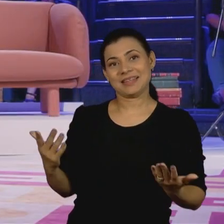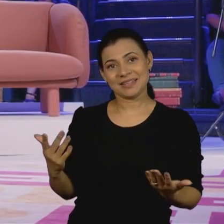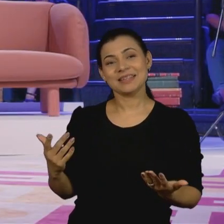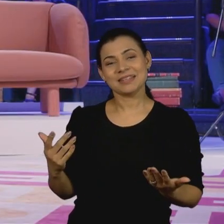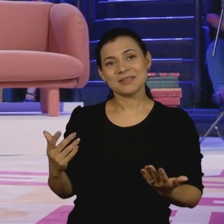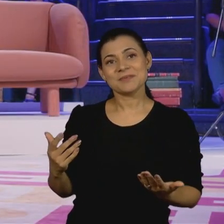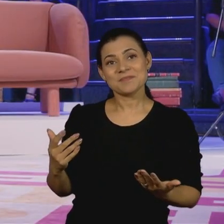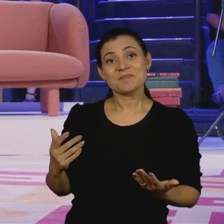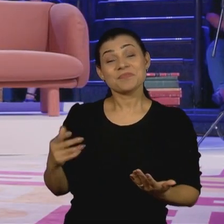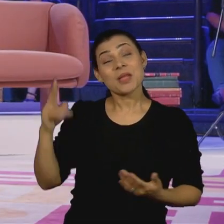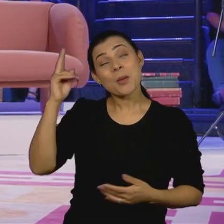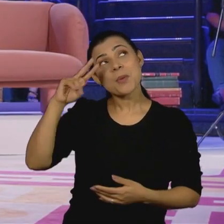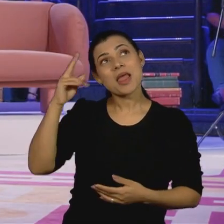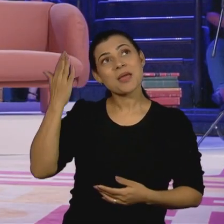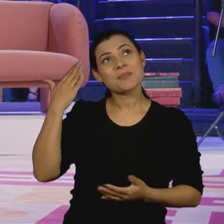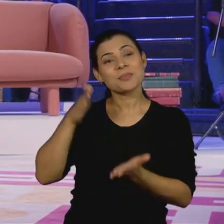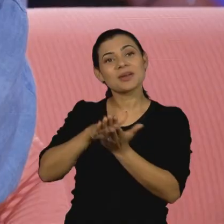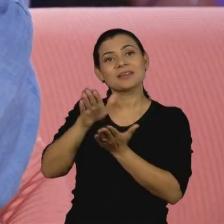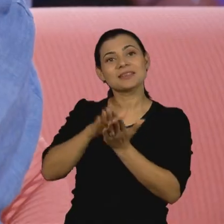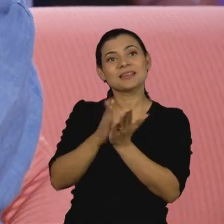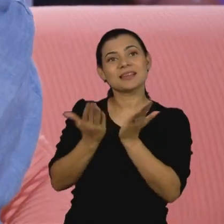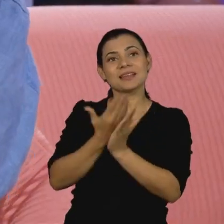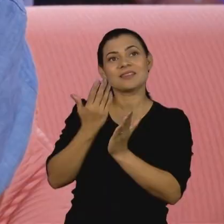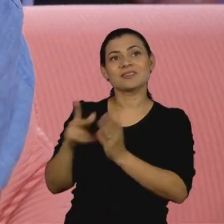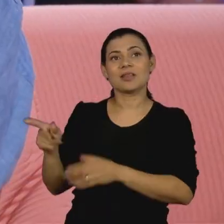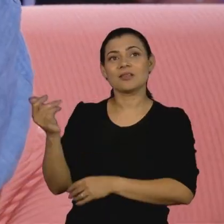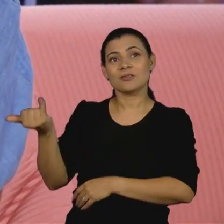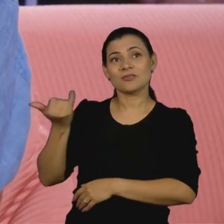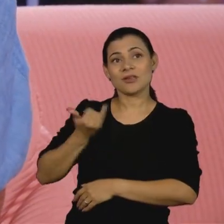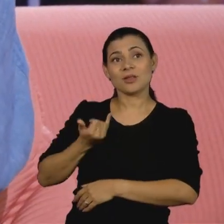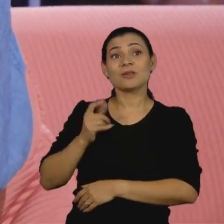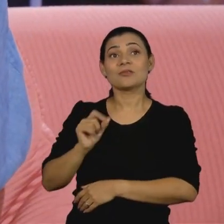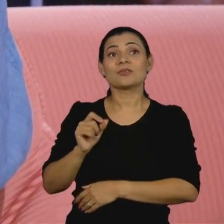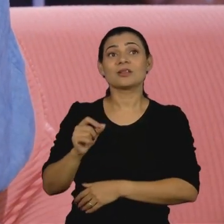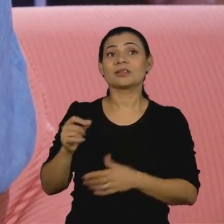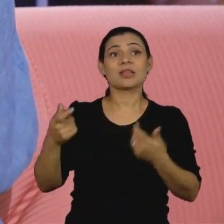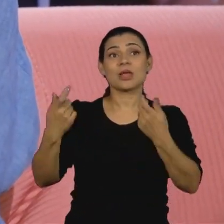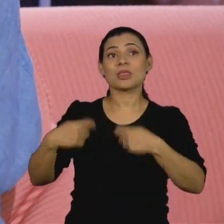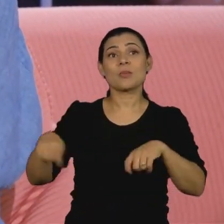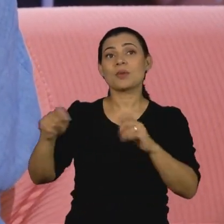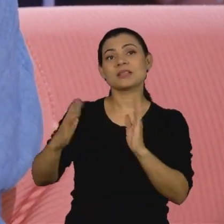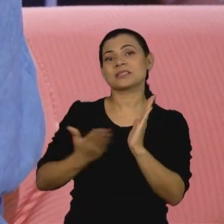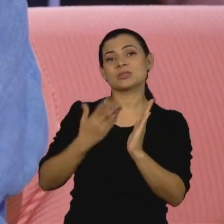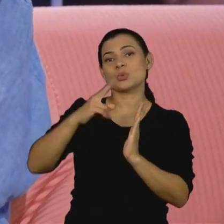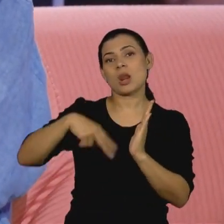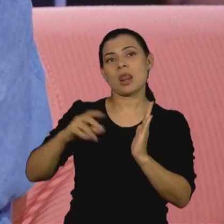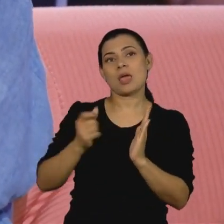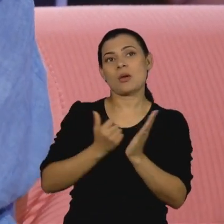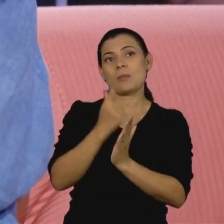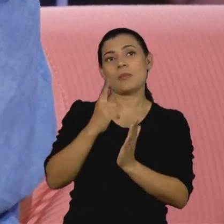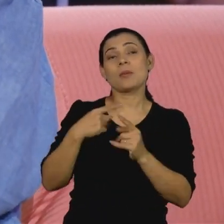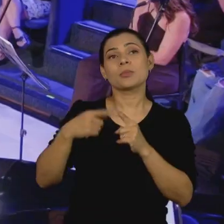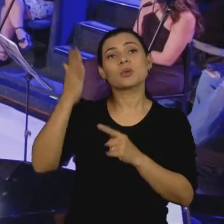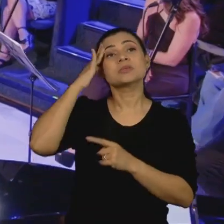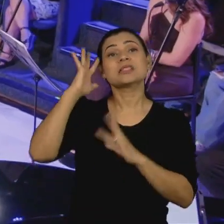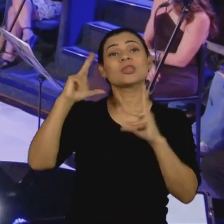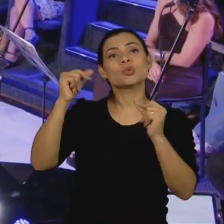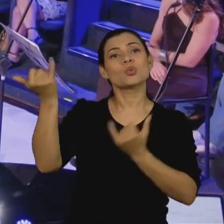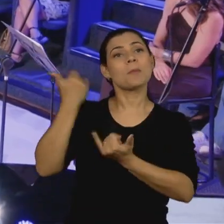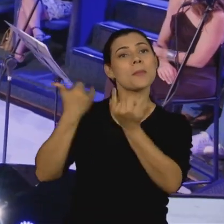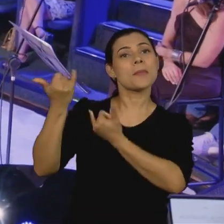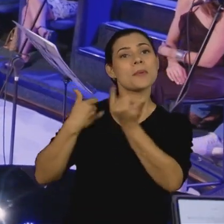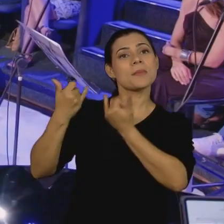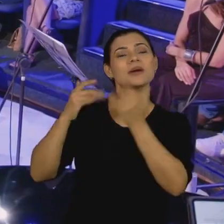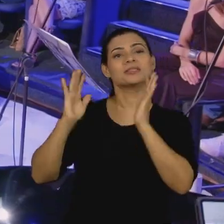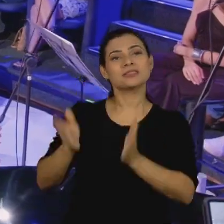E eu lembro que quando eu lancei o livro, o Oran falou assim, não preciso passar perto desse livro. Eu sei tudo, né? Mas